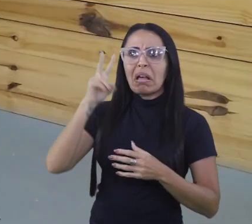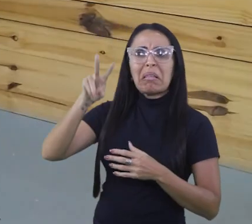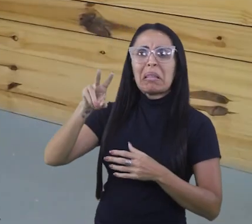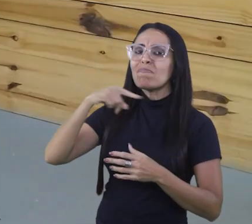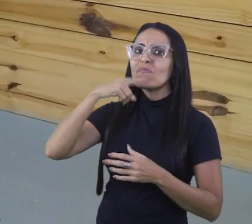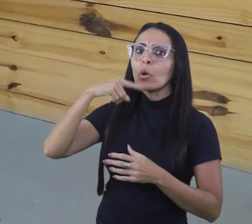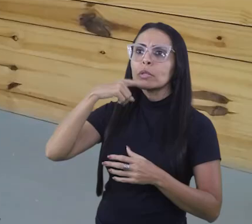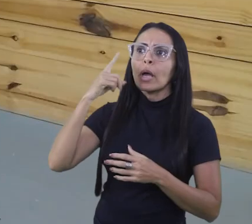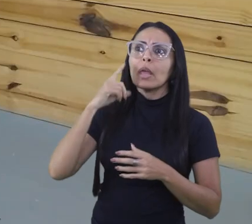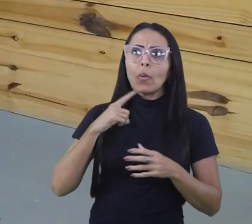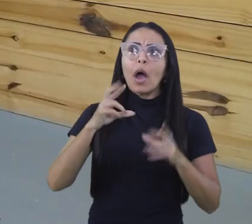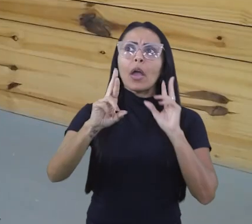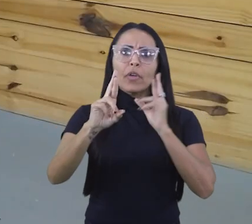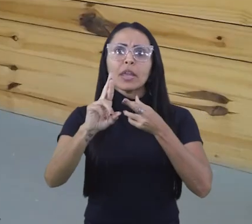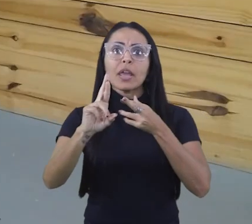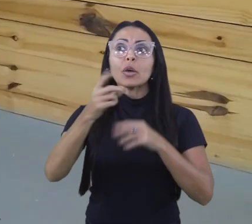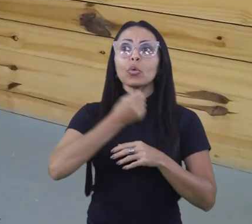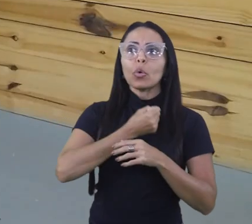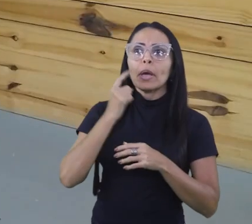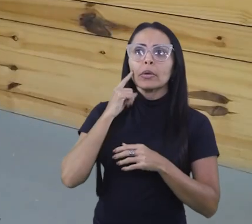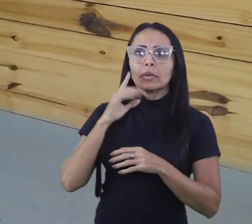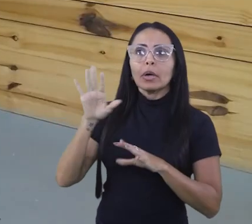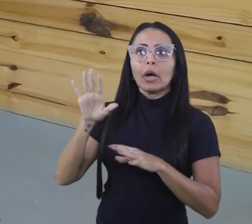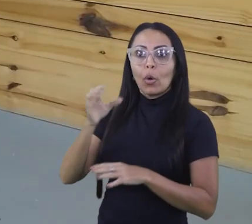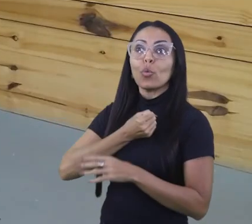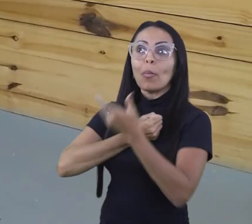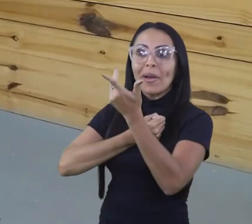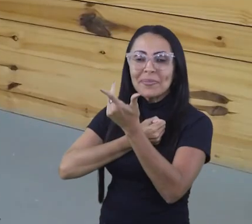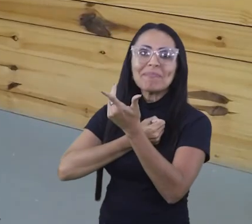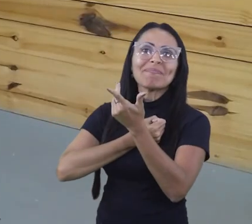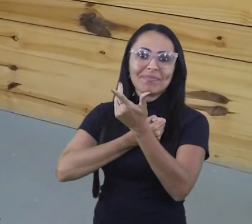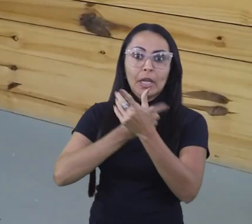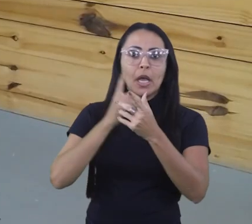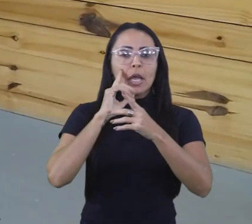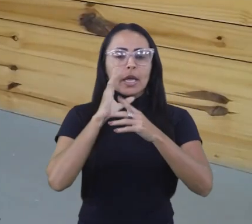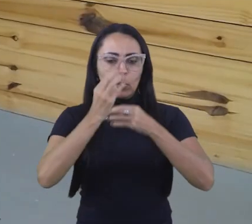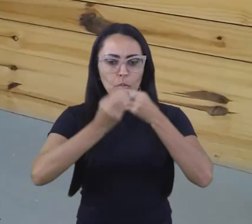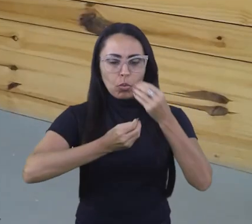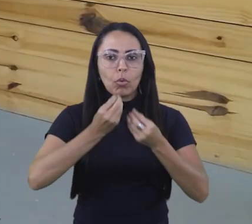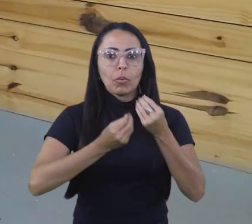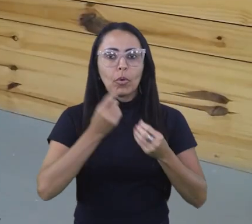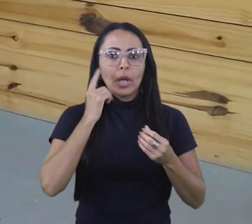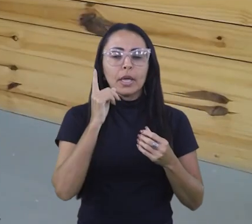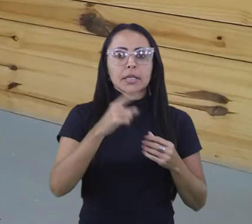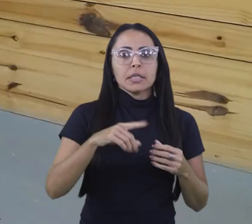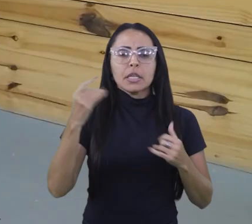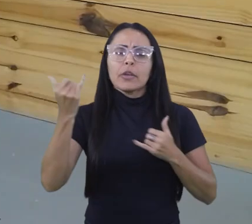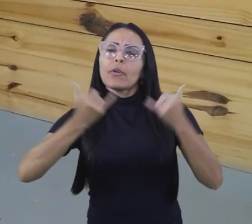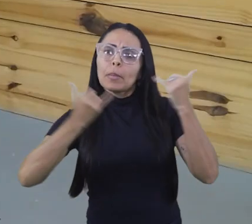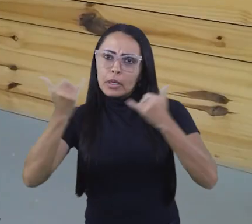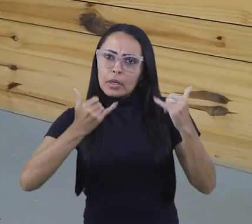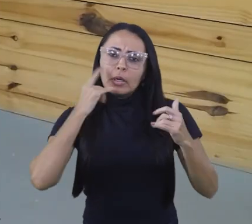essa referência. Ah, eu não sei o nome do ônibus que eu vou pegar, mas eu sei o número. Então, a forma como essas informações